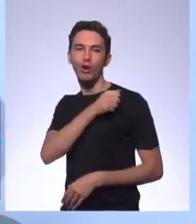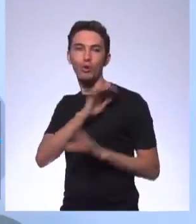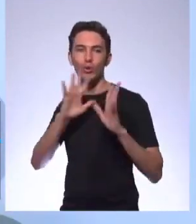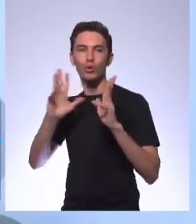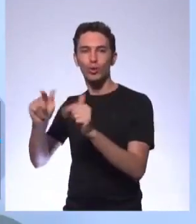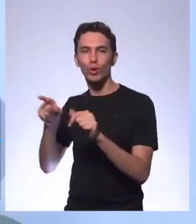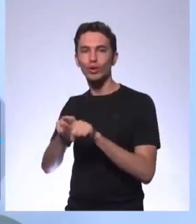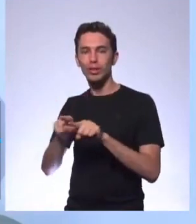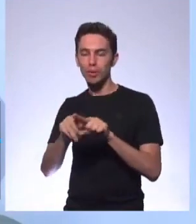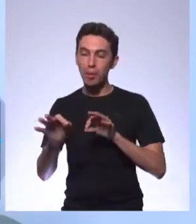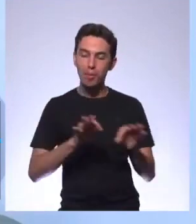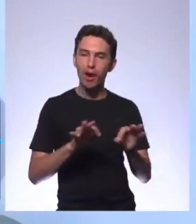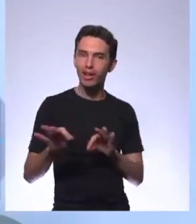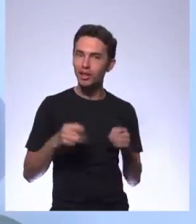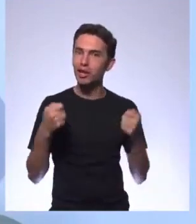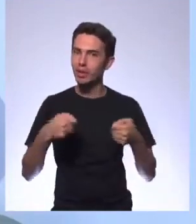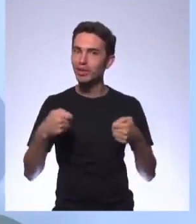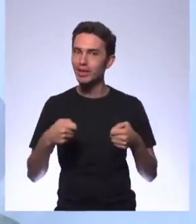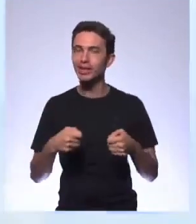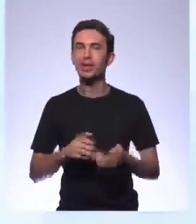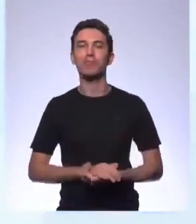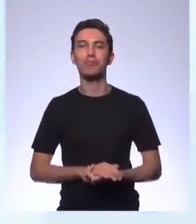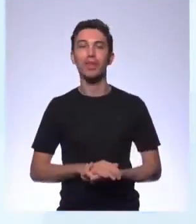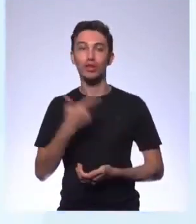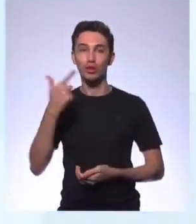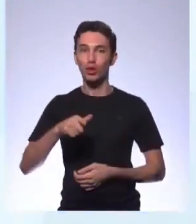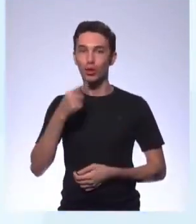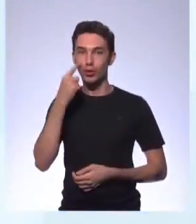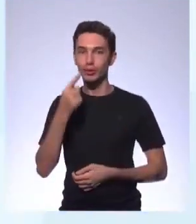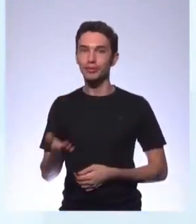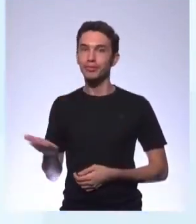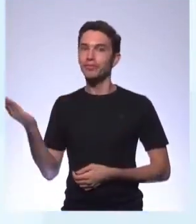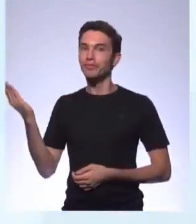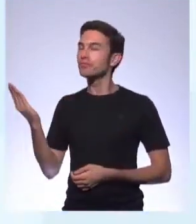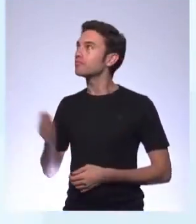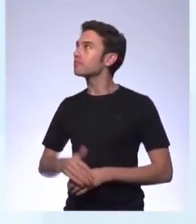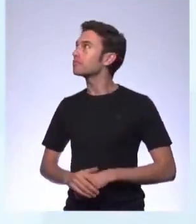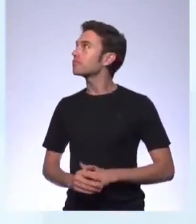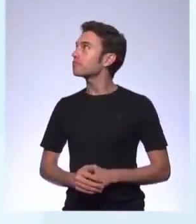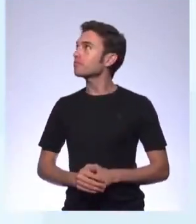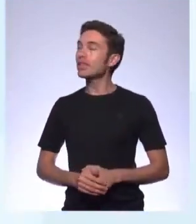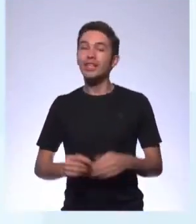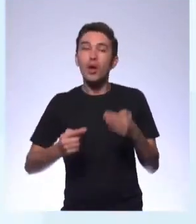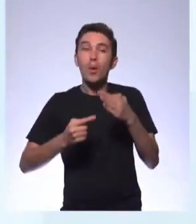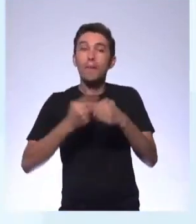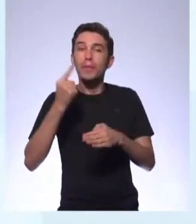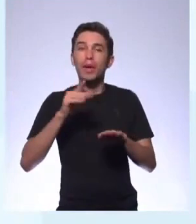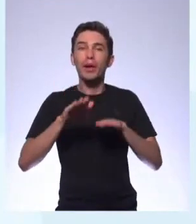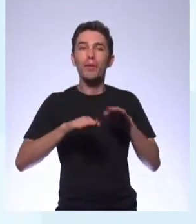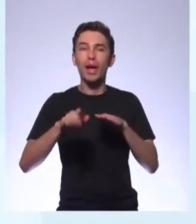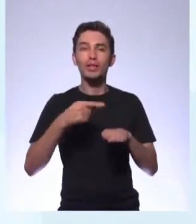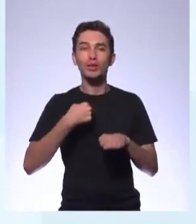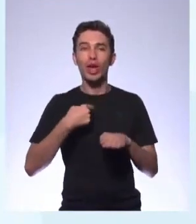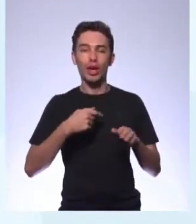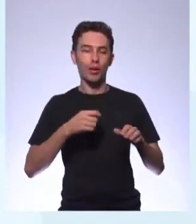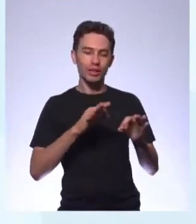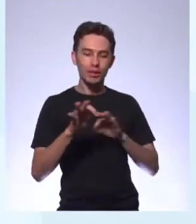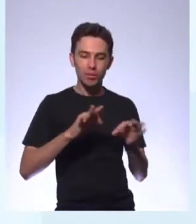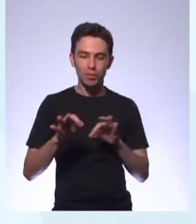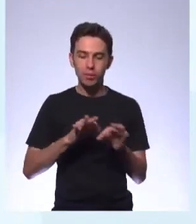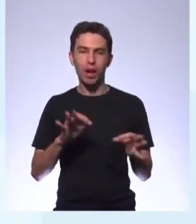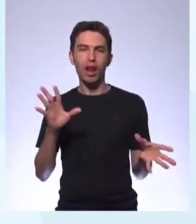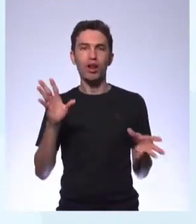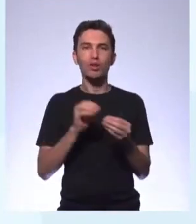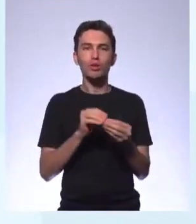Vamos lá, então. Qual é o primeiro passo para planejar uma resenha? Um minuto para